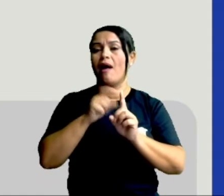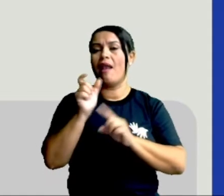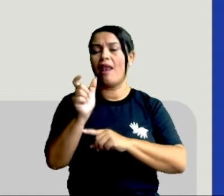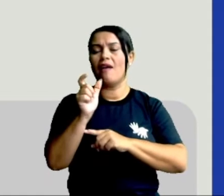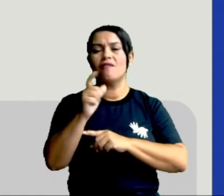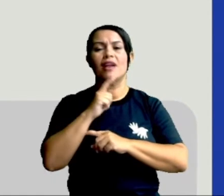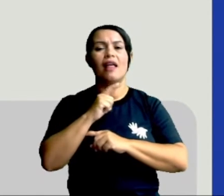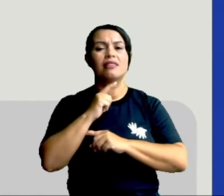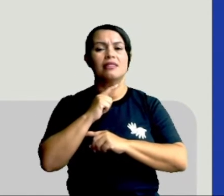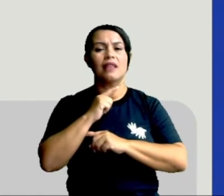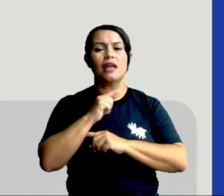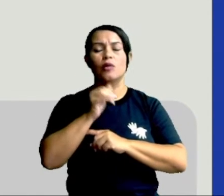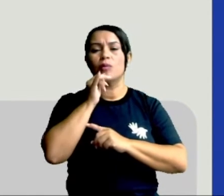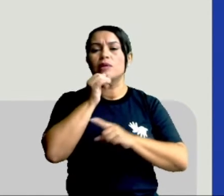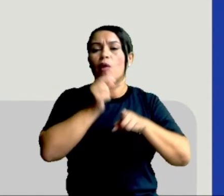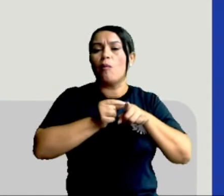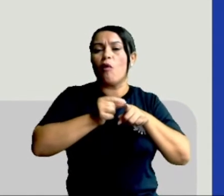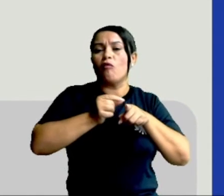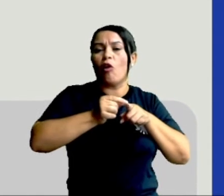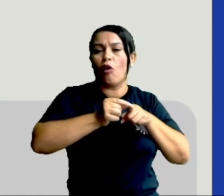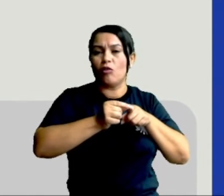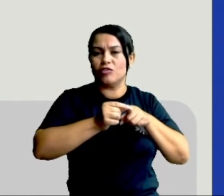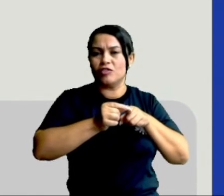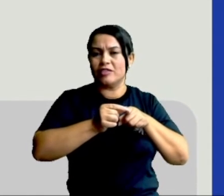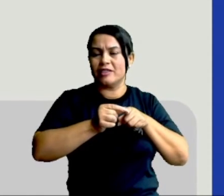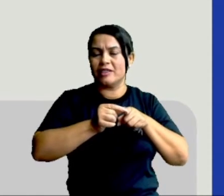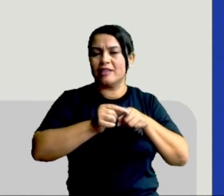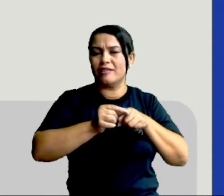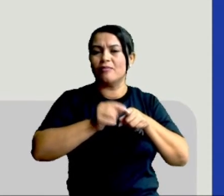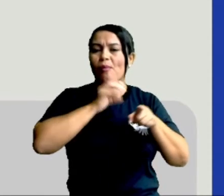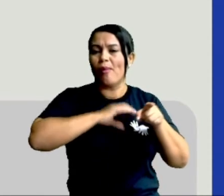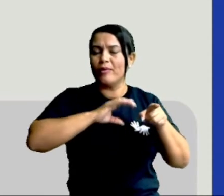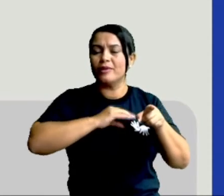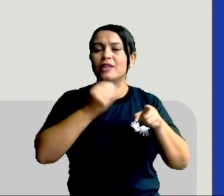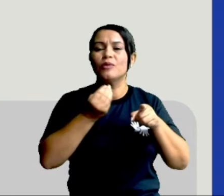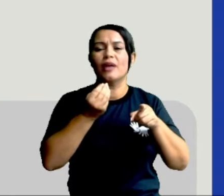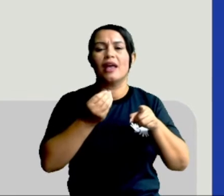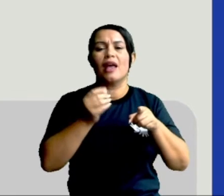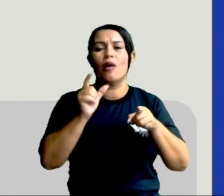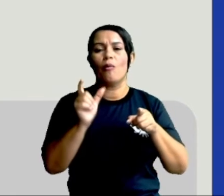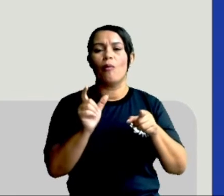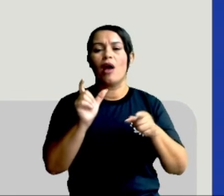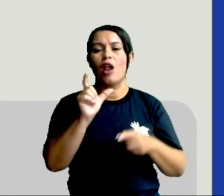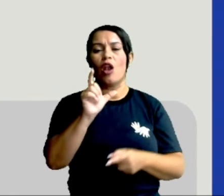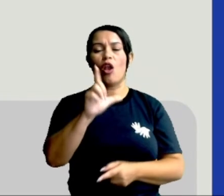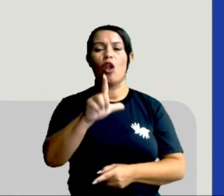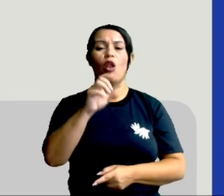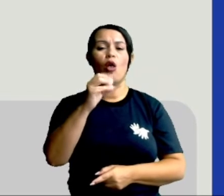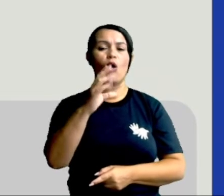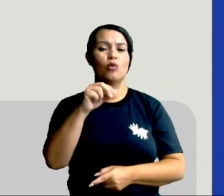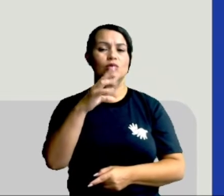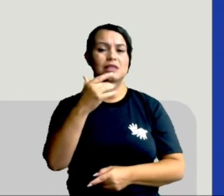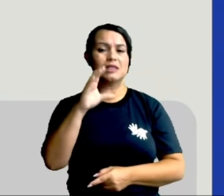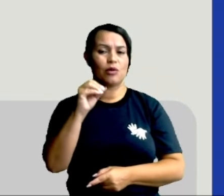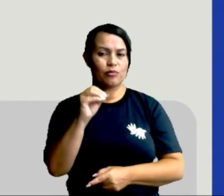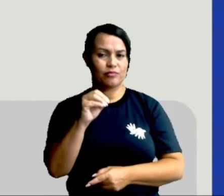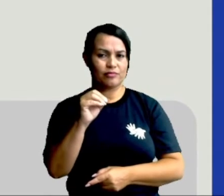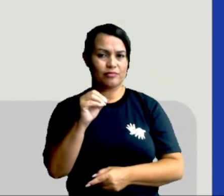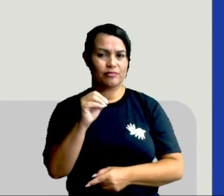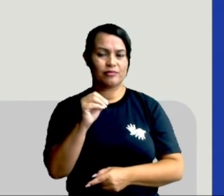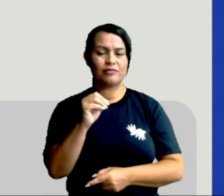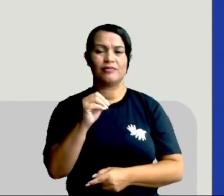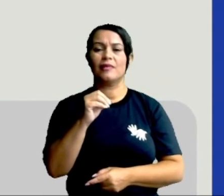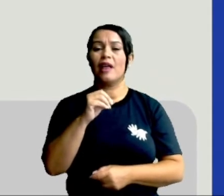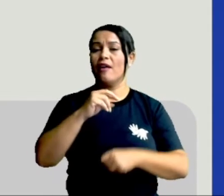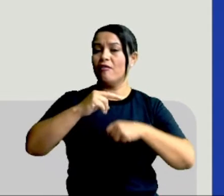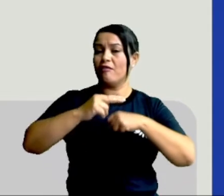exercendo a função morfológica de uma, aí eu chamo de locução. Então, ficou encolhido no cantinho do